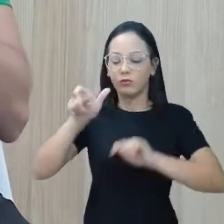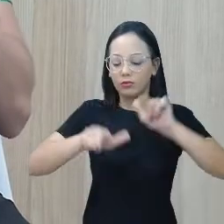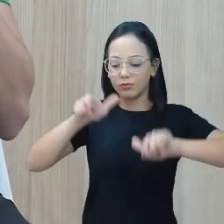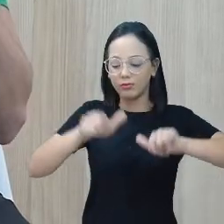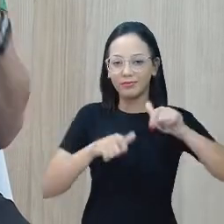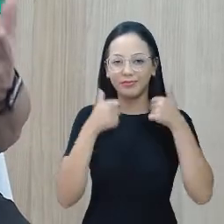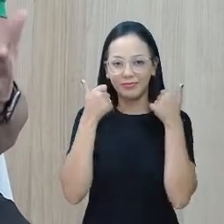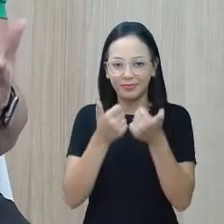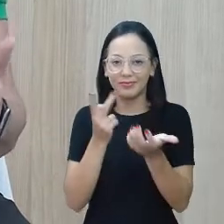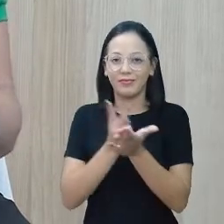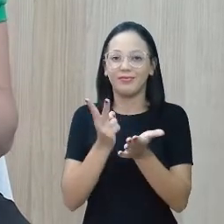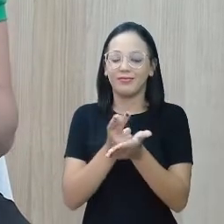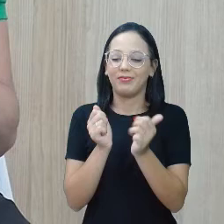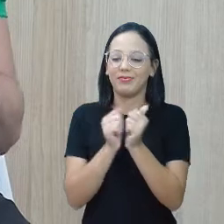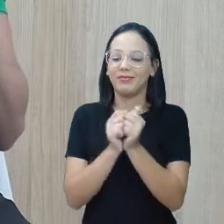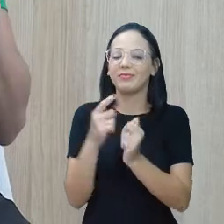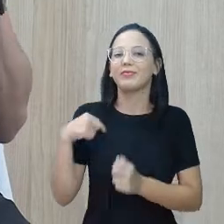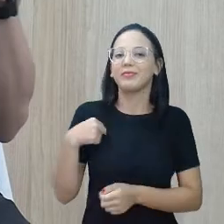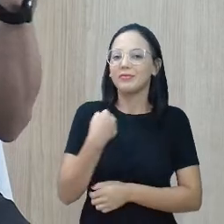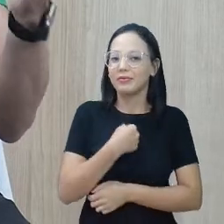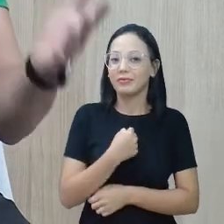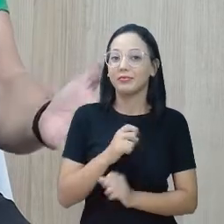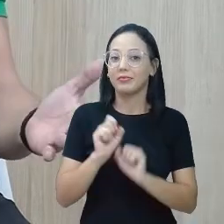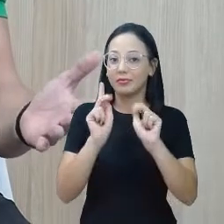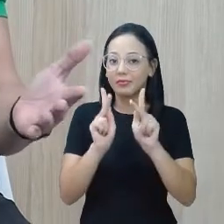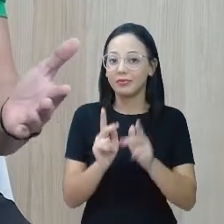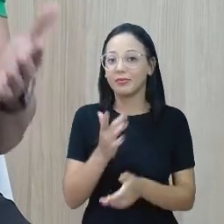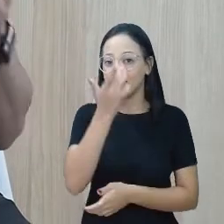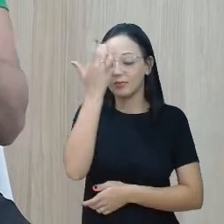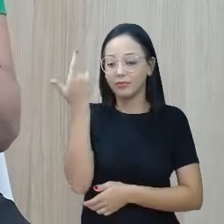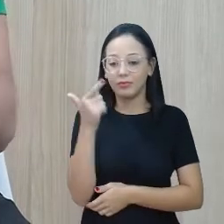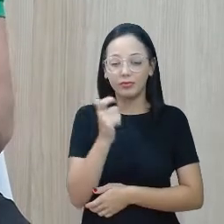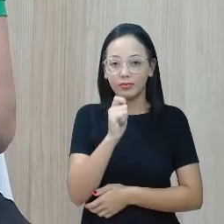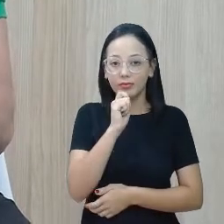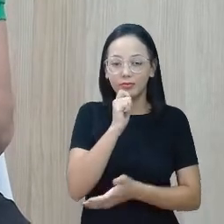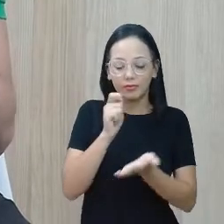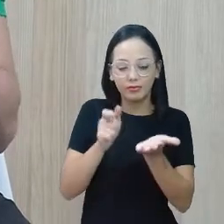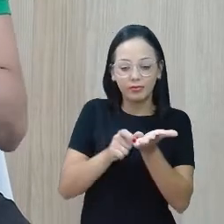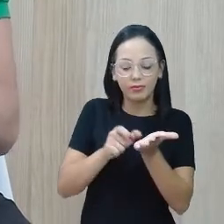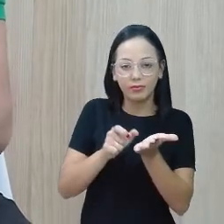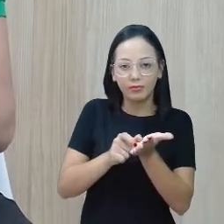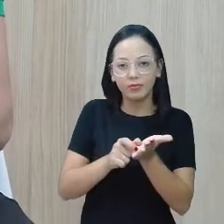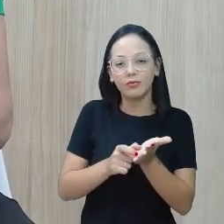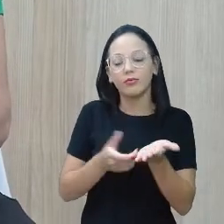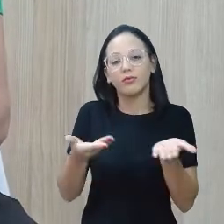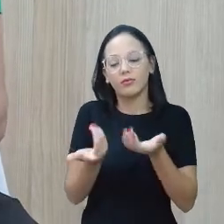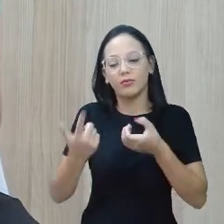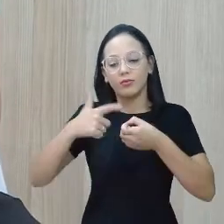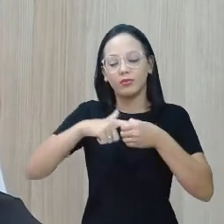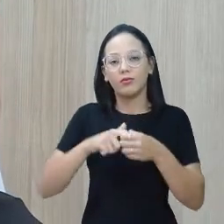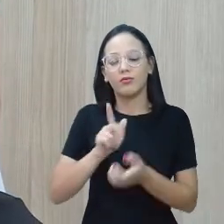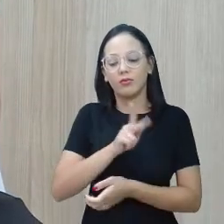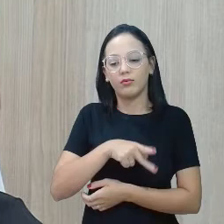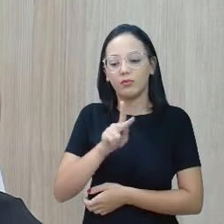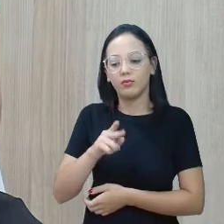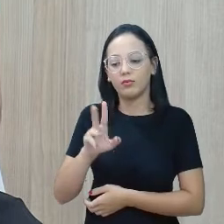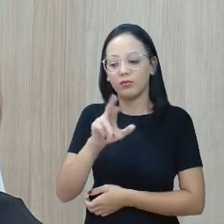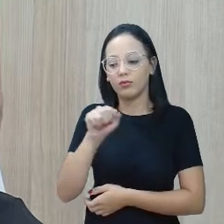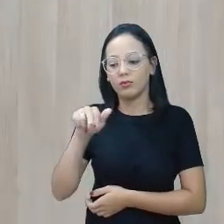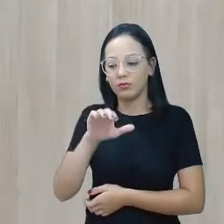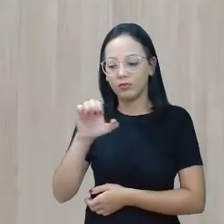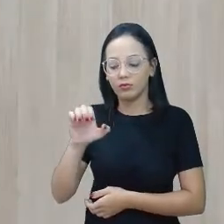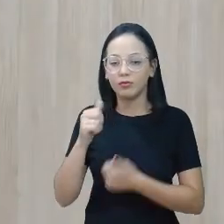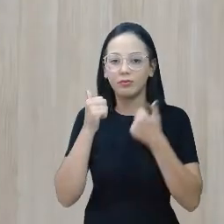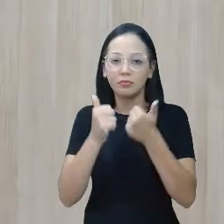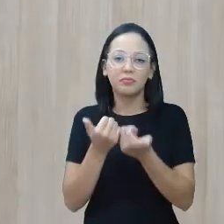Então, continue aqui com a gente. Pessoal que não tem a plataforma ainda, faça o download e eu vou voltar agora com o Briane. Aí, gente, é